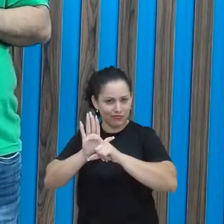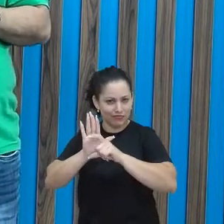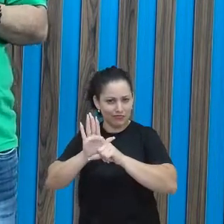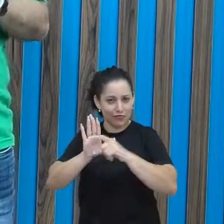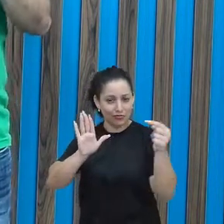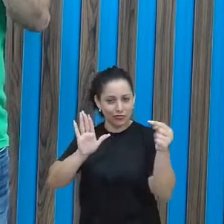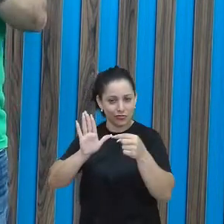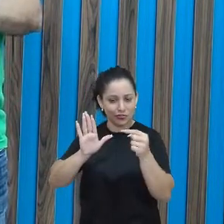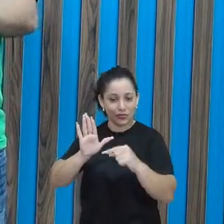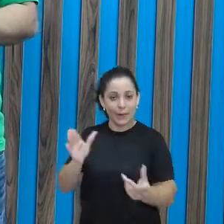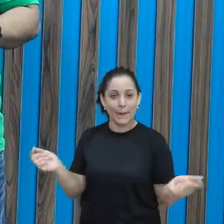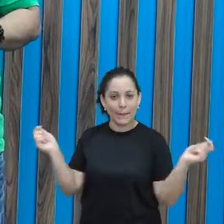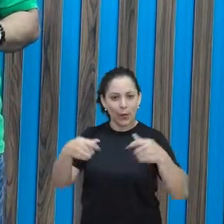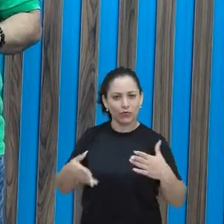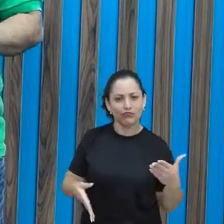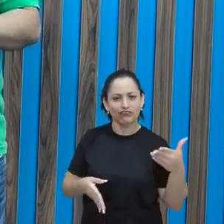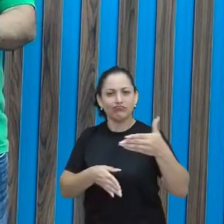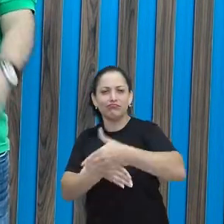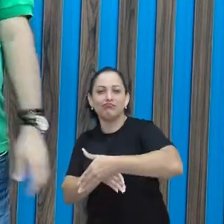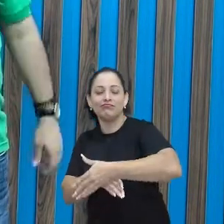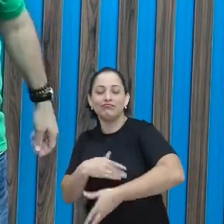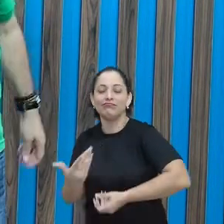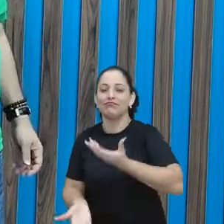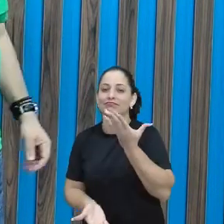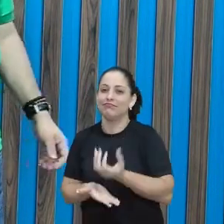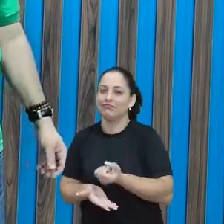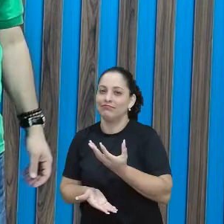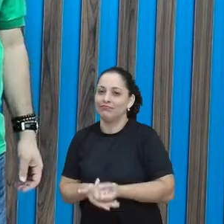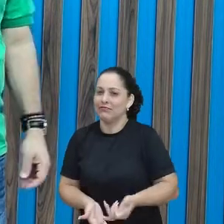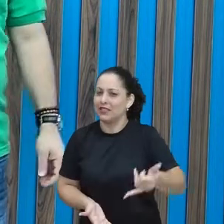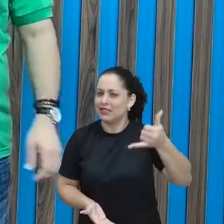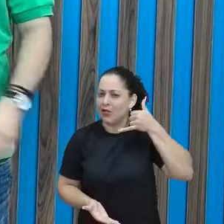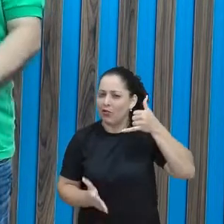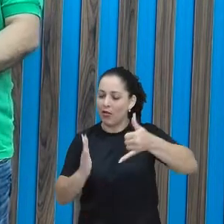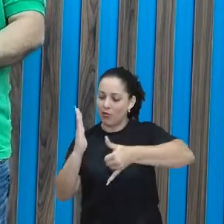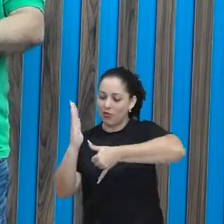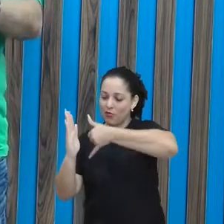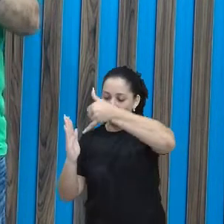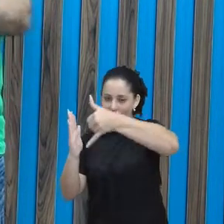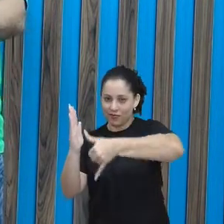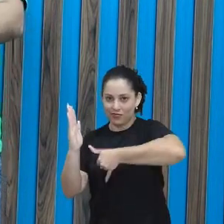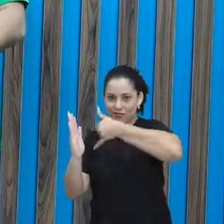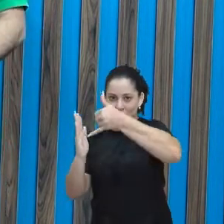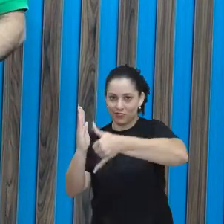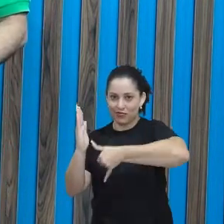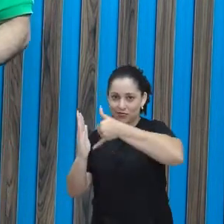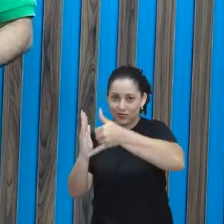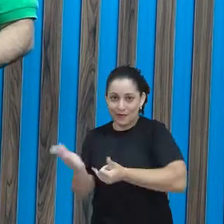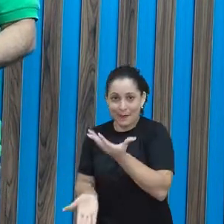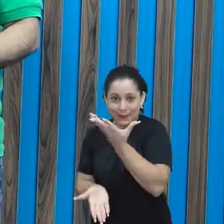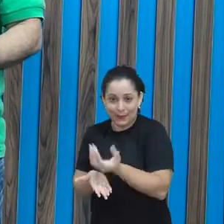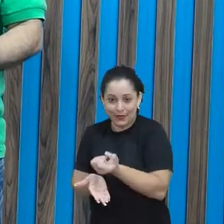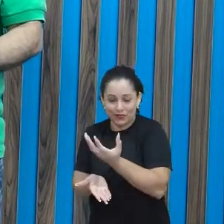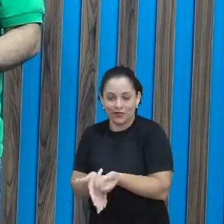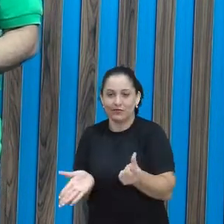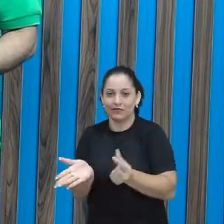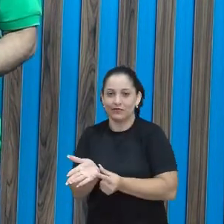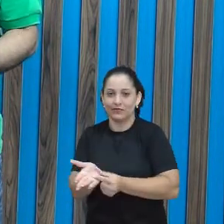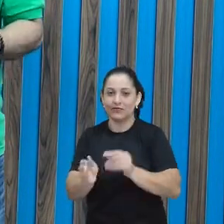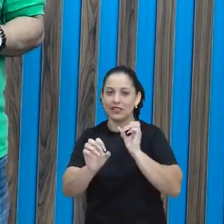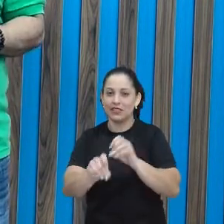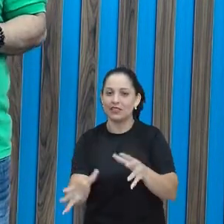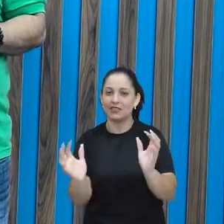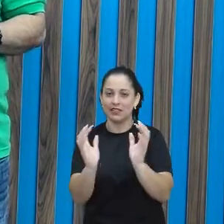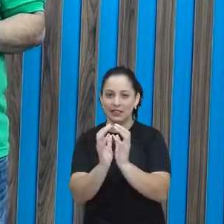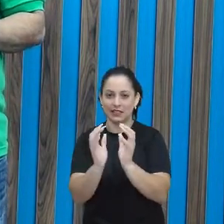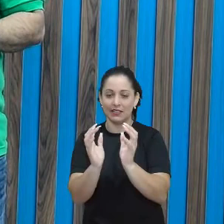QR Codes e vocês vão fazer o seguinte: aponta o celular para o QR Code, faz o download do aplicativo do Educa Recife,